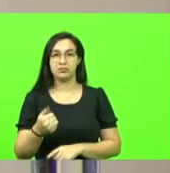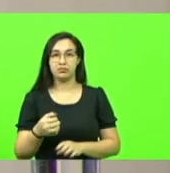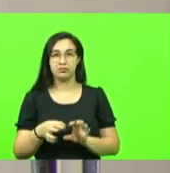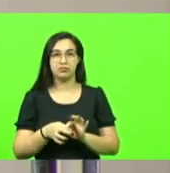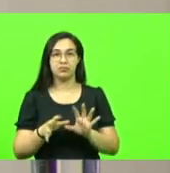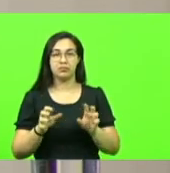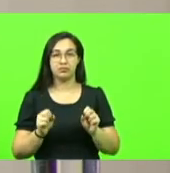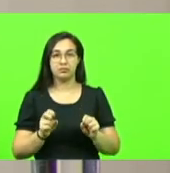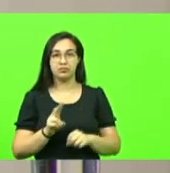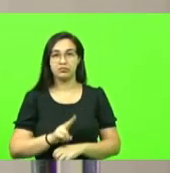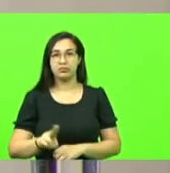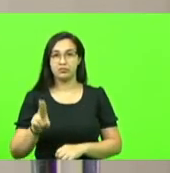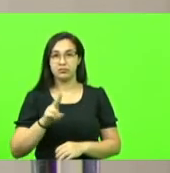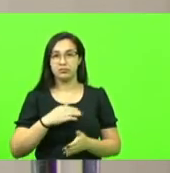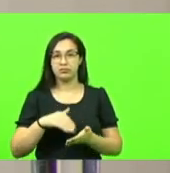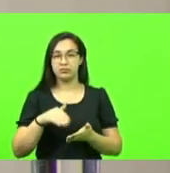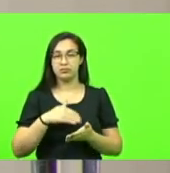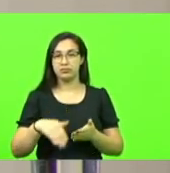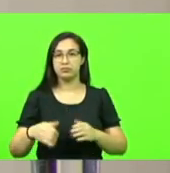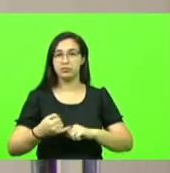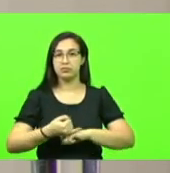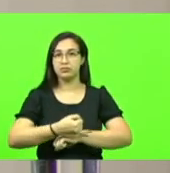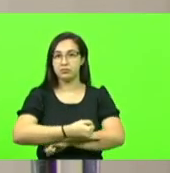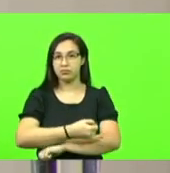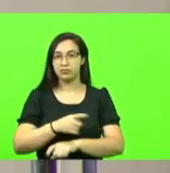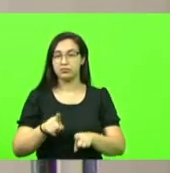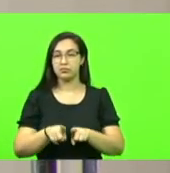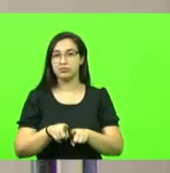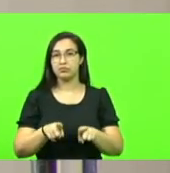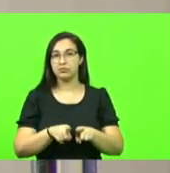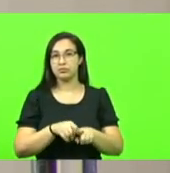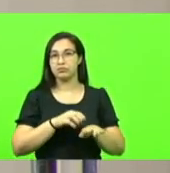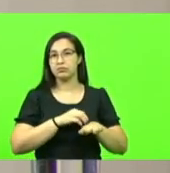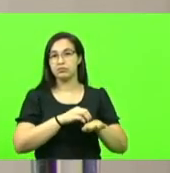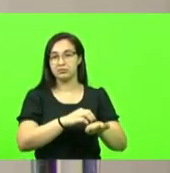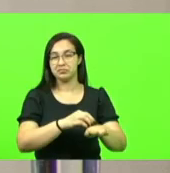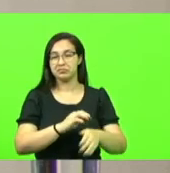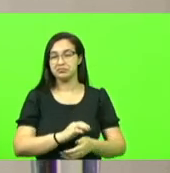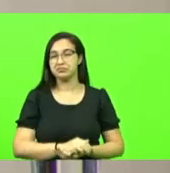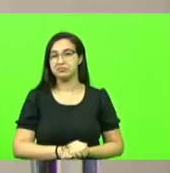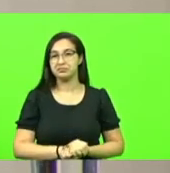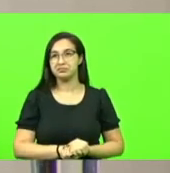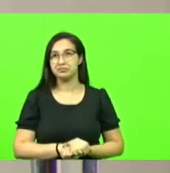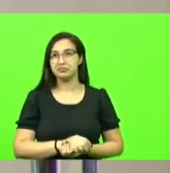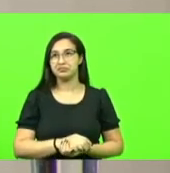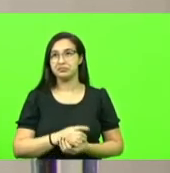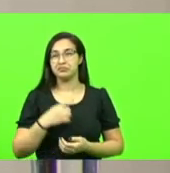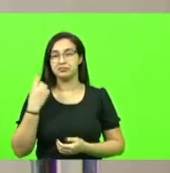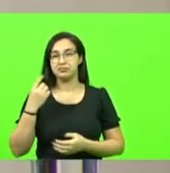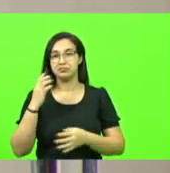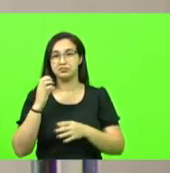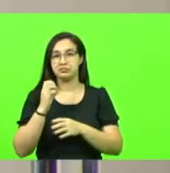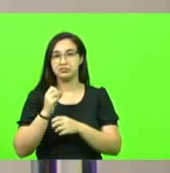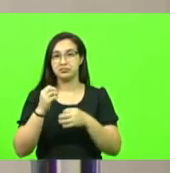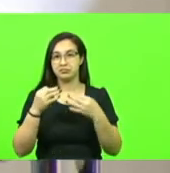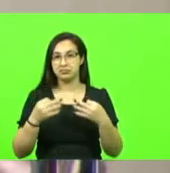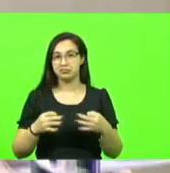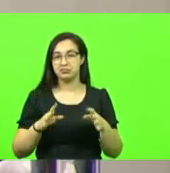em favor da Secretaria de Estado da Infraestrutura e Mobilidade e adota outras providências. Deputados que aprovam, permaneçam como se